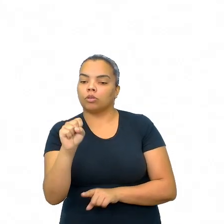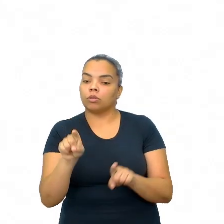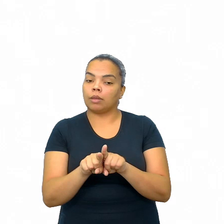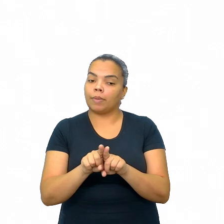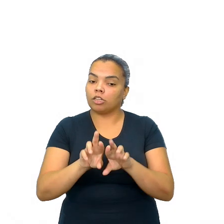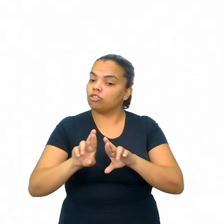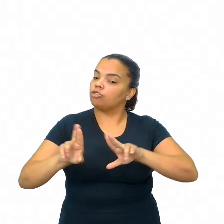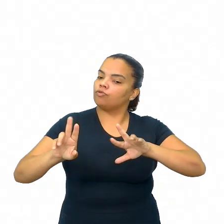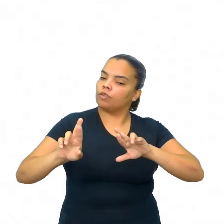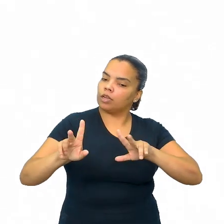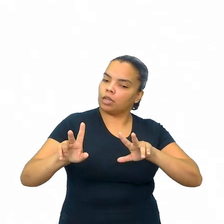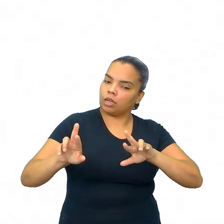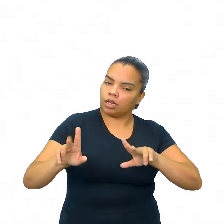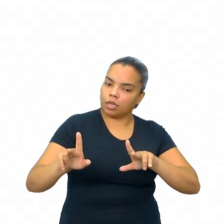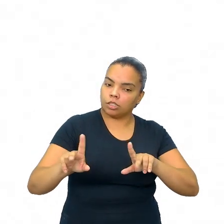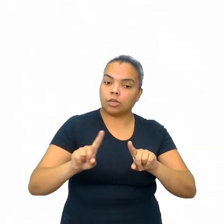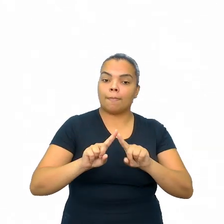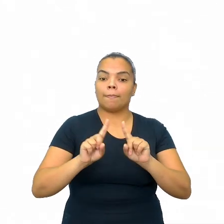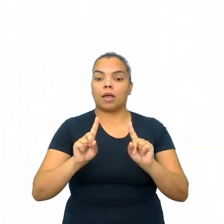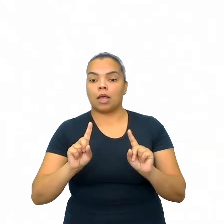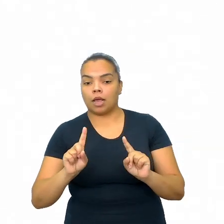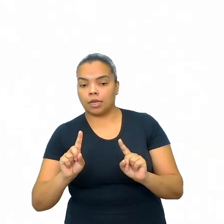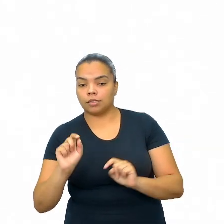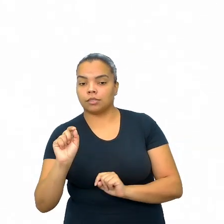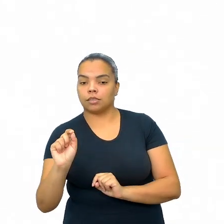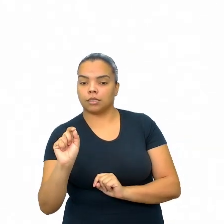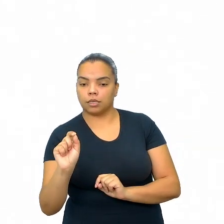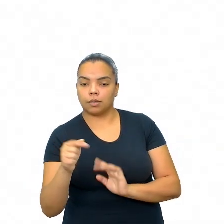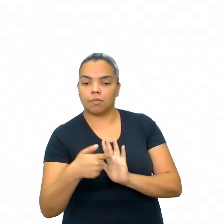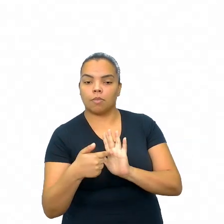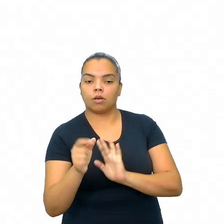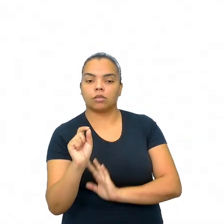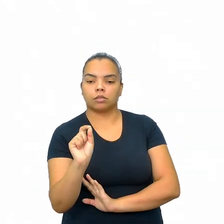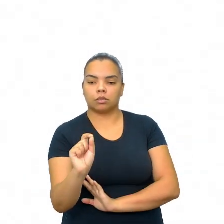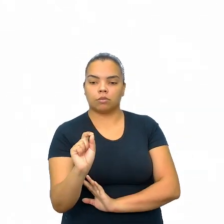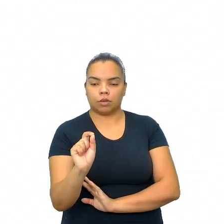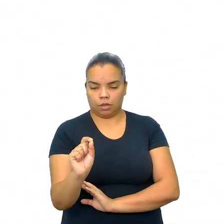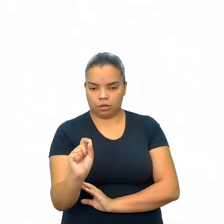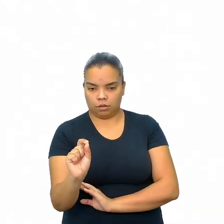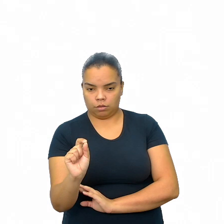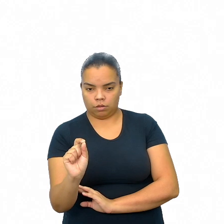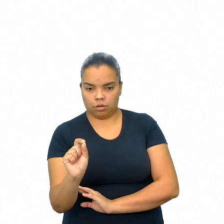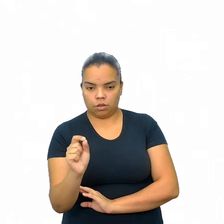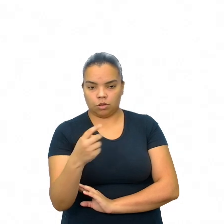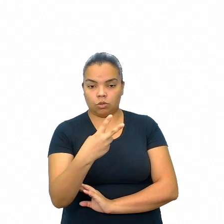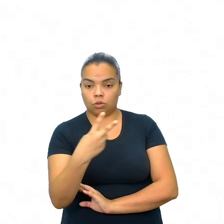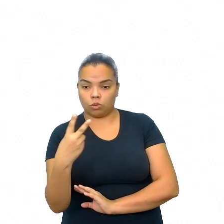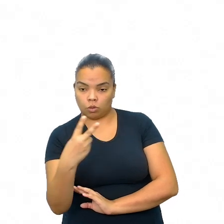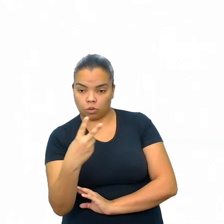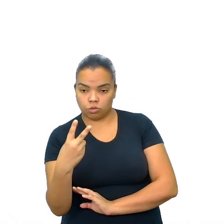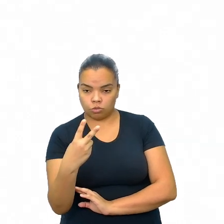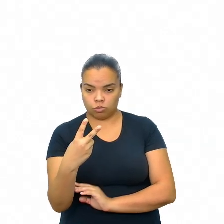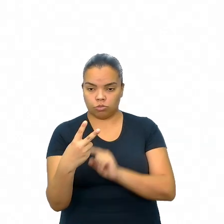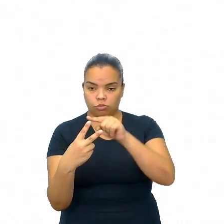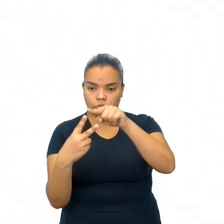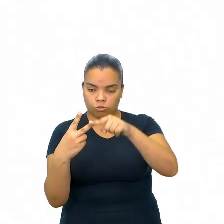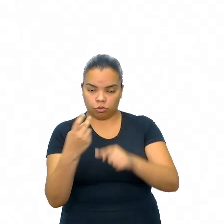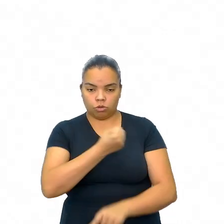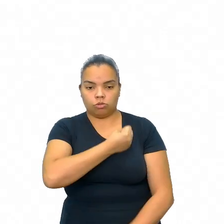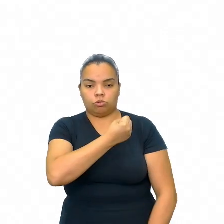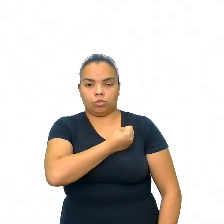o 28, mas que é de apenas 2 ordens.